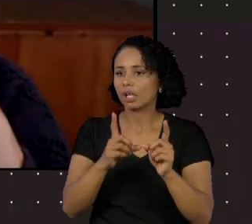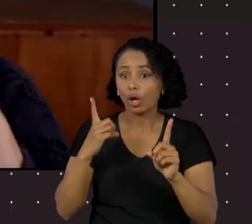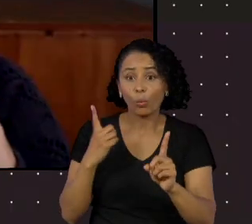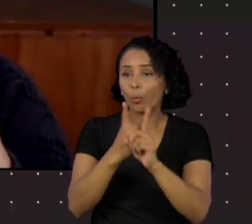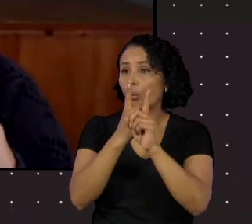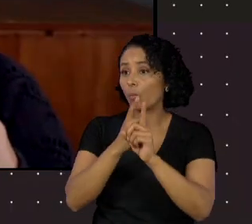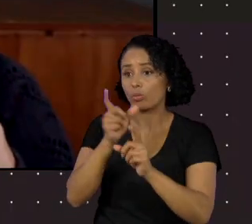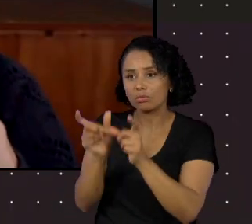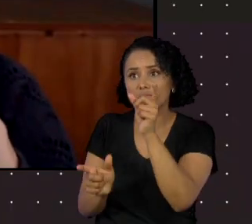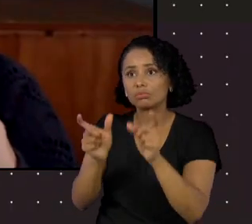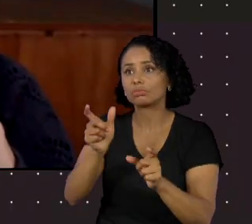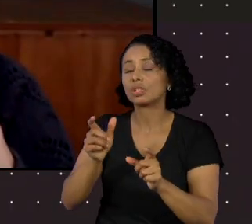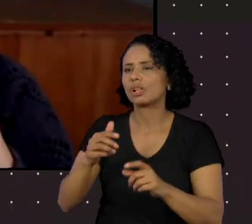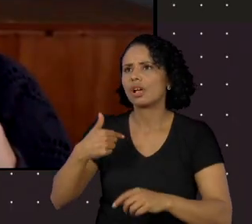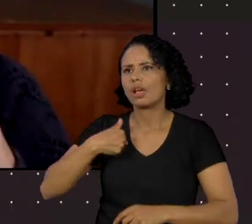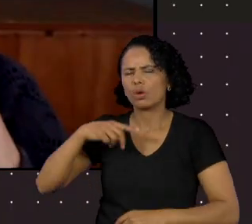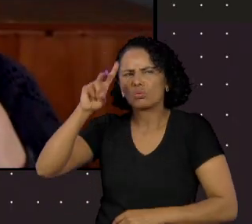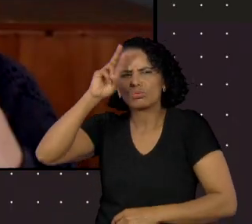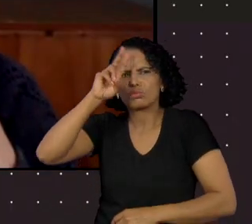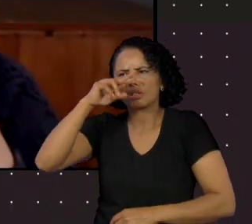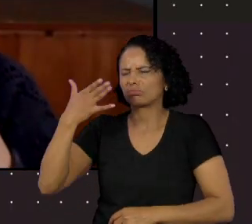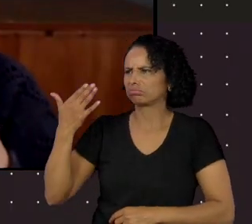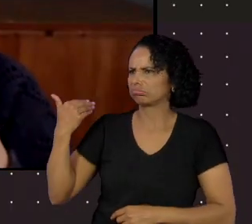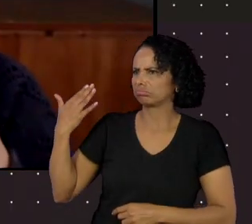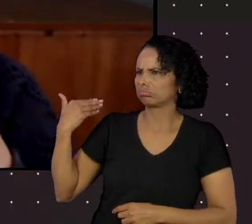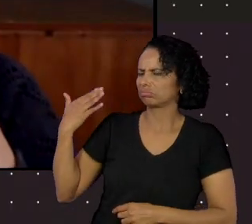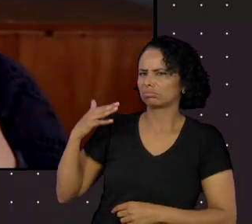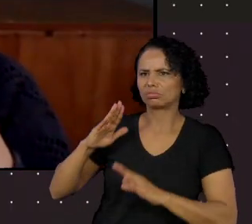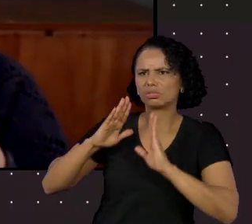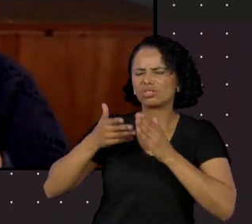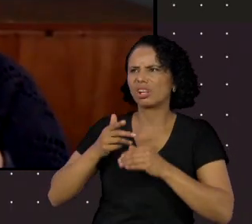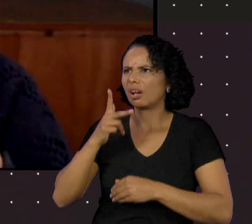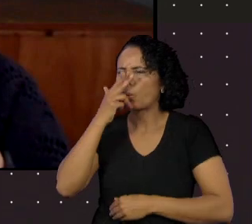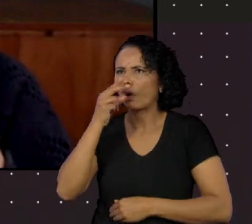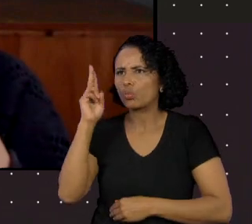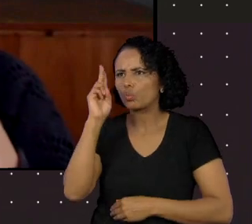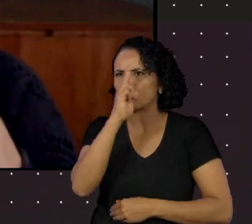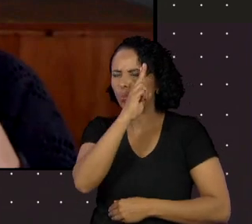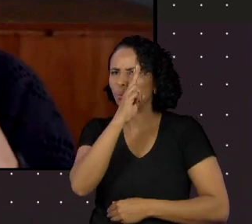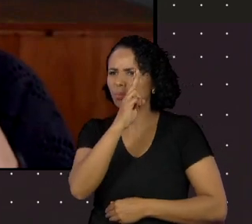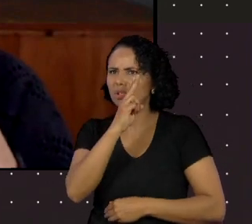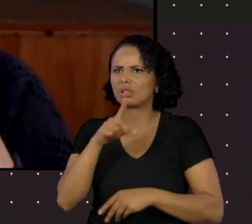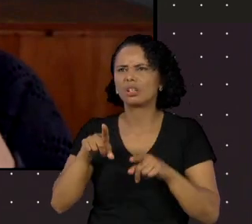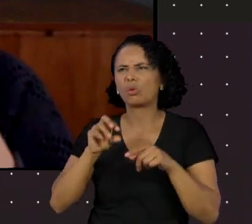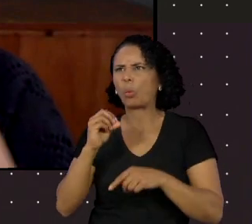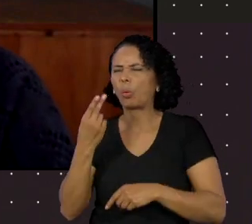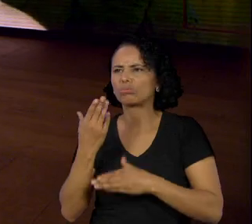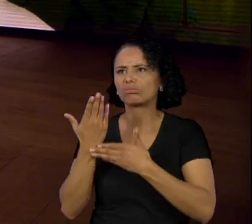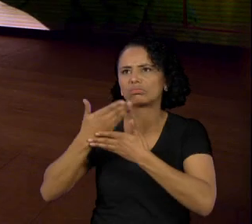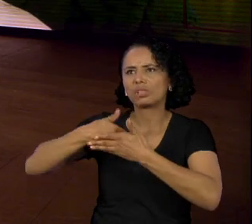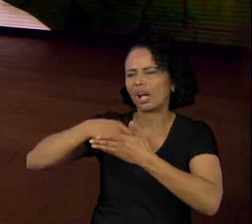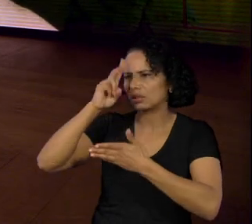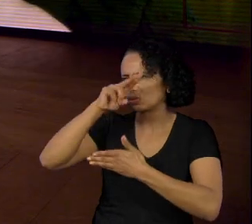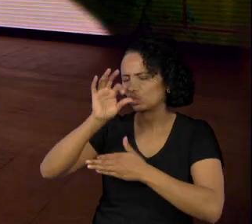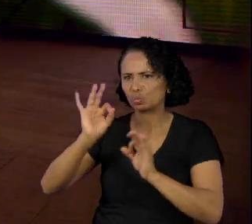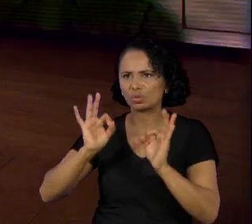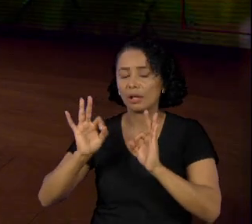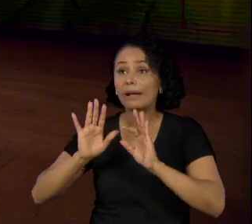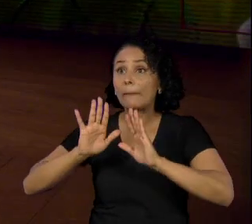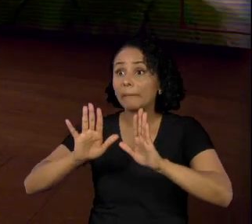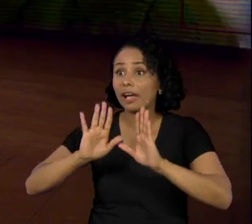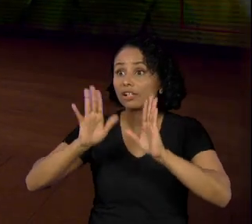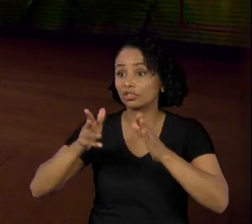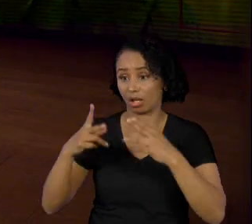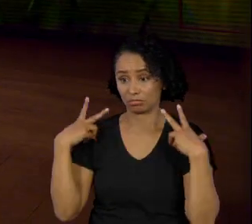eu entrei num Uber ou num táxi, eu não lembro, mas que começou a falar comigo e